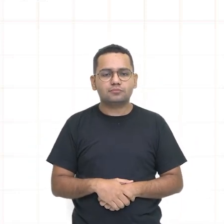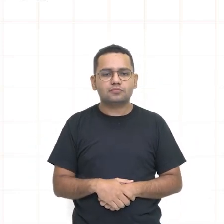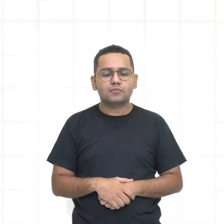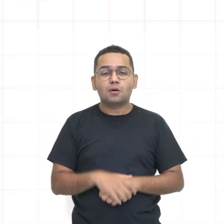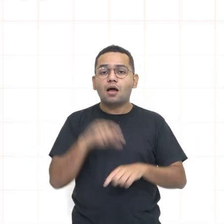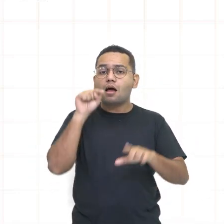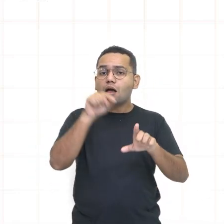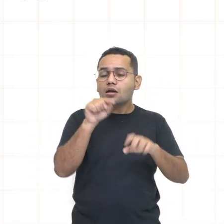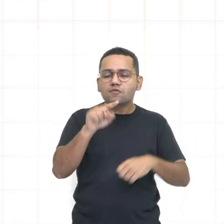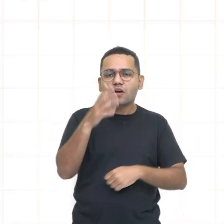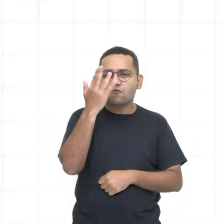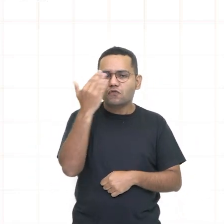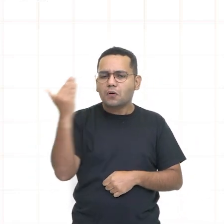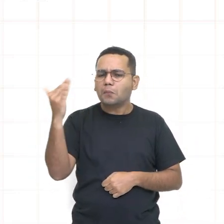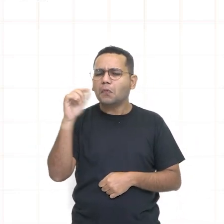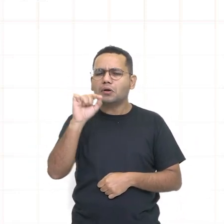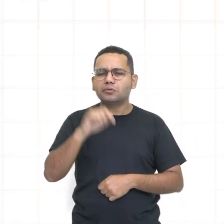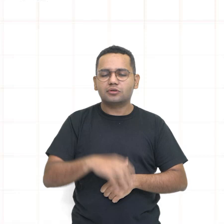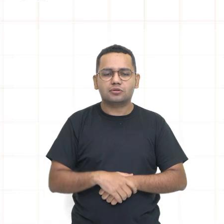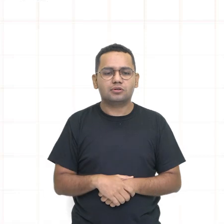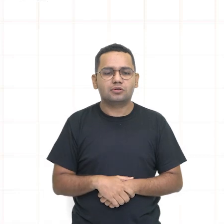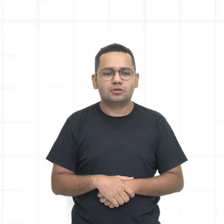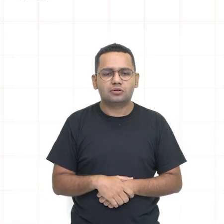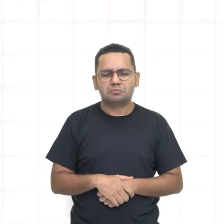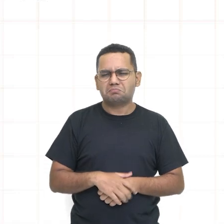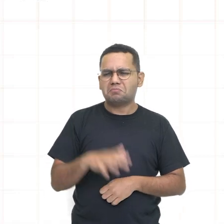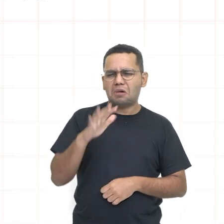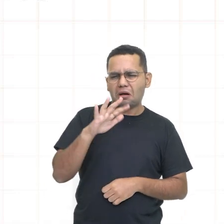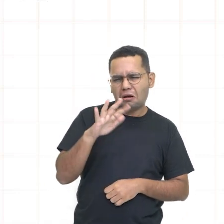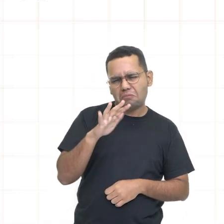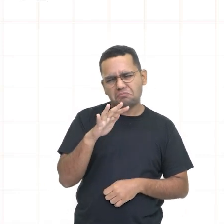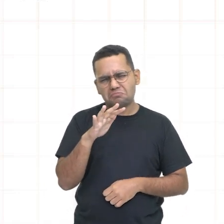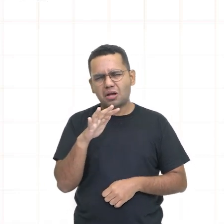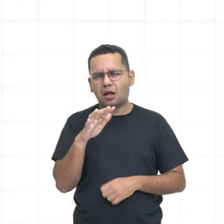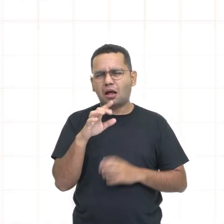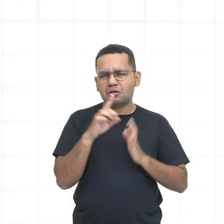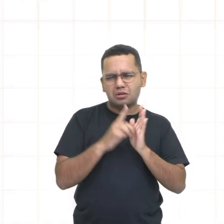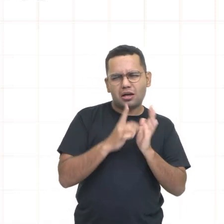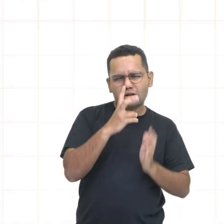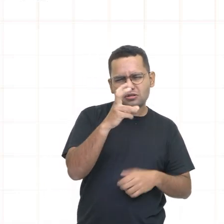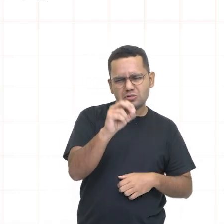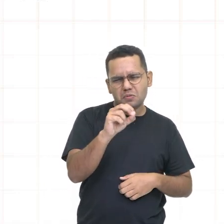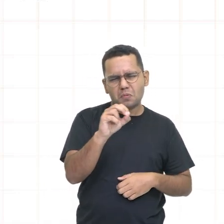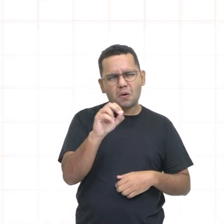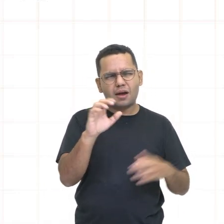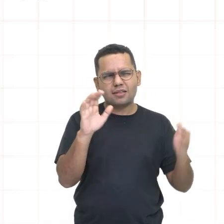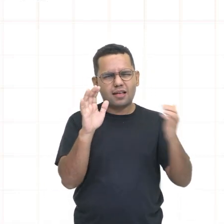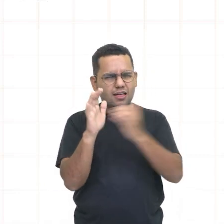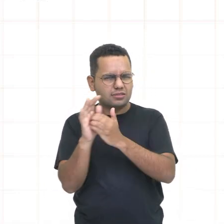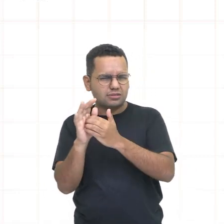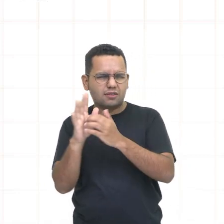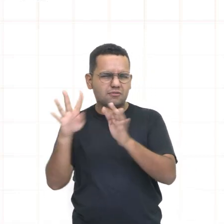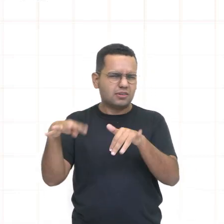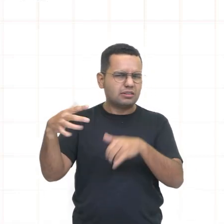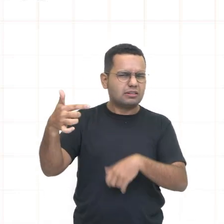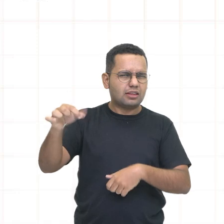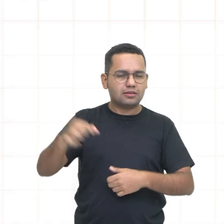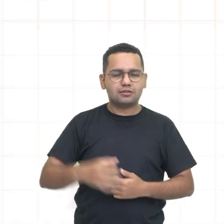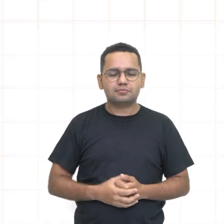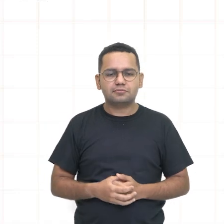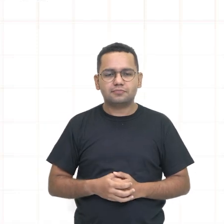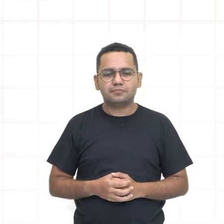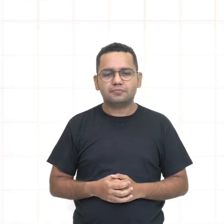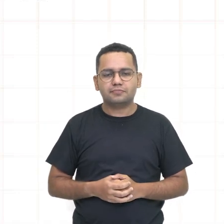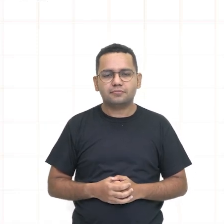popularizada a partir da meados da década de 50 até o final da década de 60, 70, vai ter ali